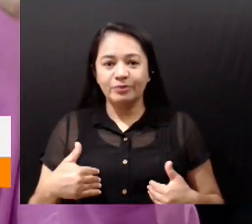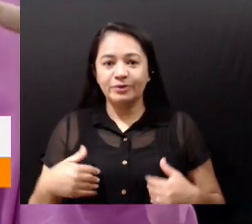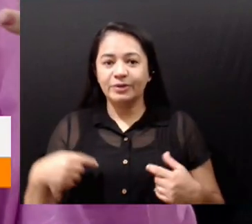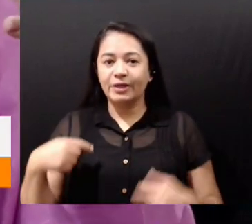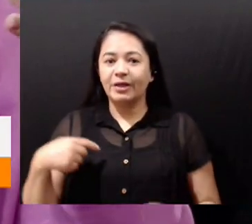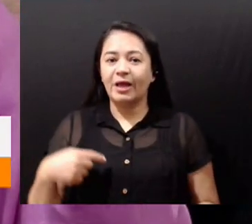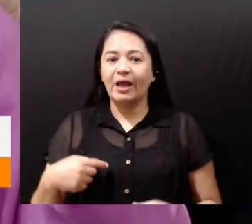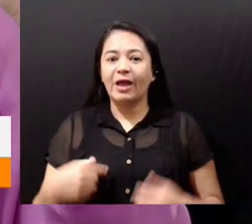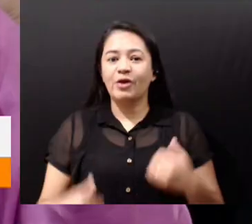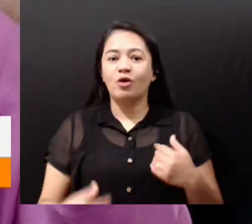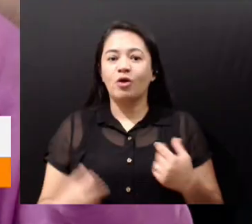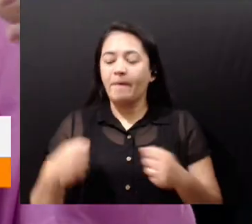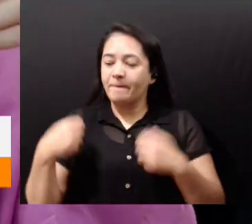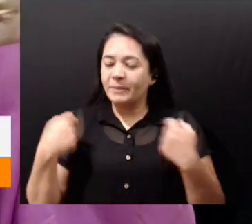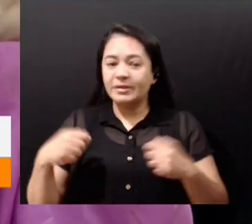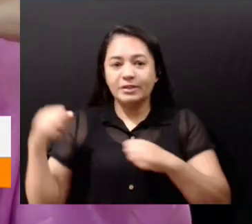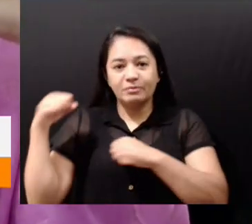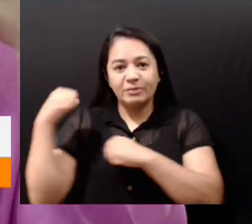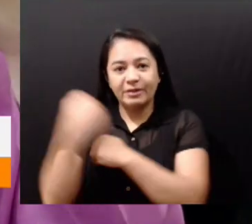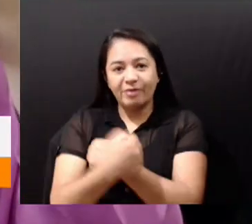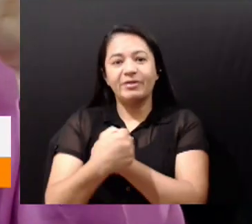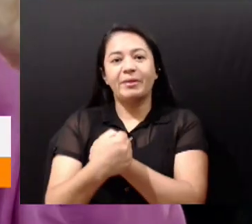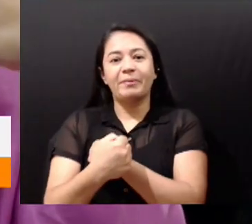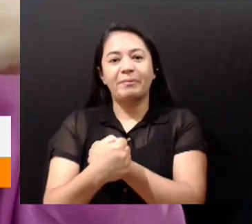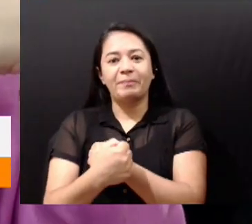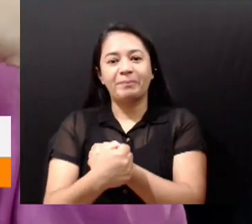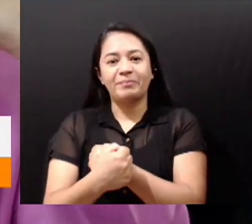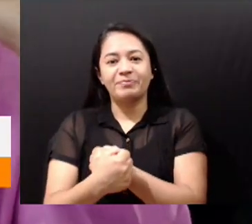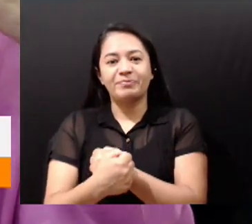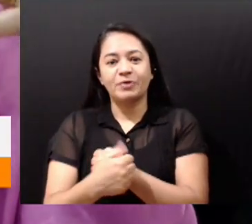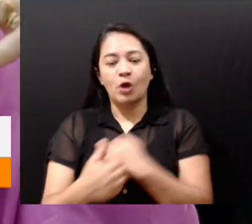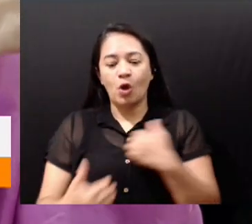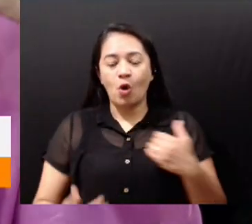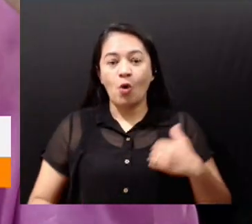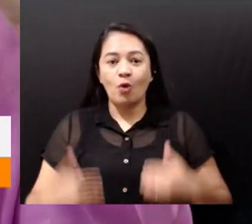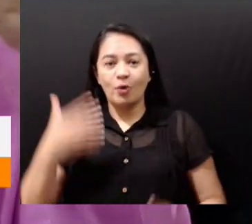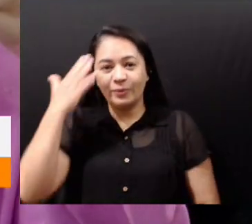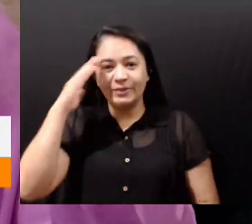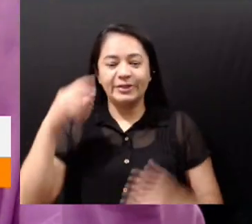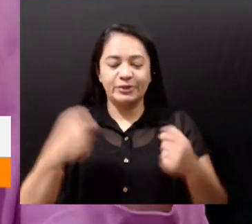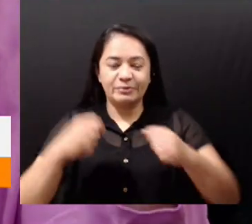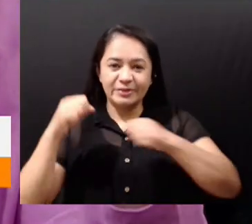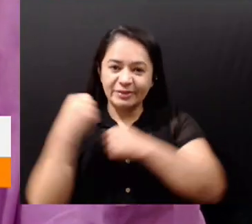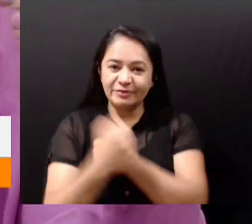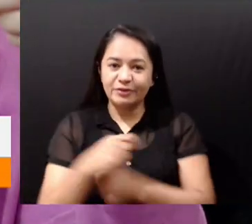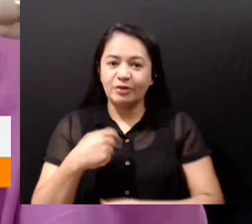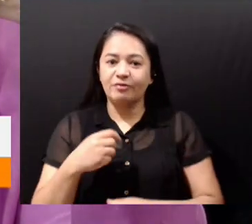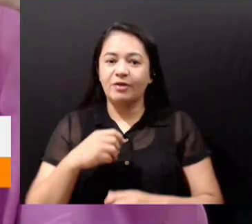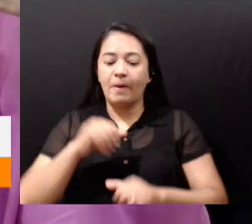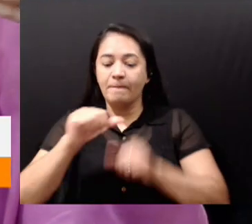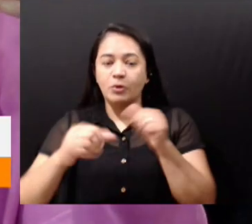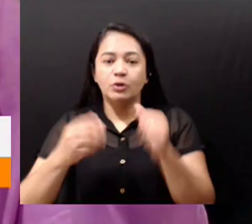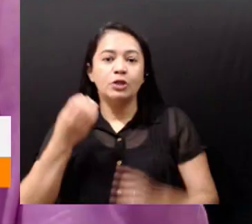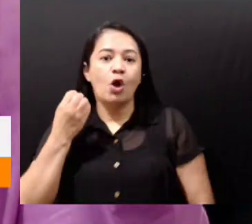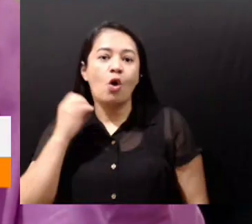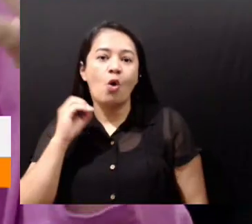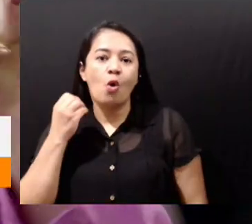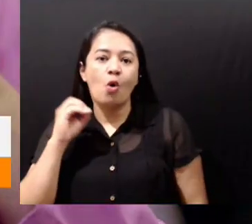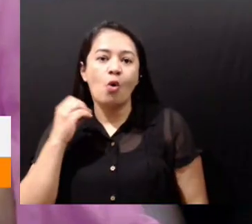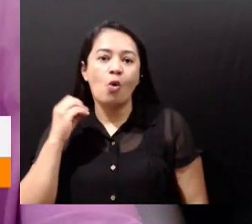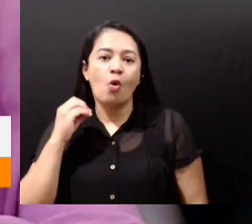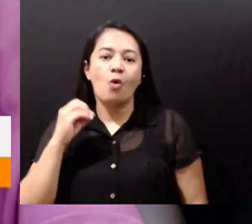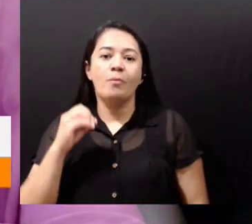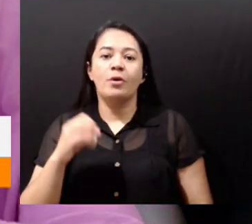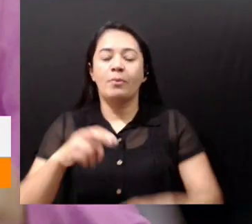defender daquela escassez. Então, isso vai ter uma alteração hormonal, a gente vai ter vários hormônios que estão relacionados à fome, à